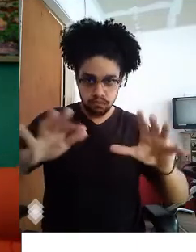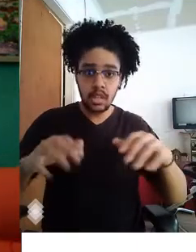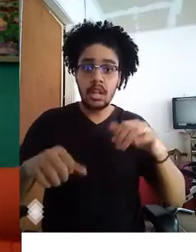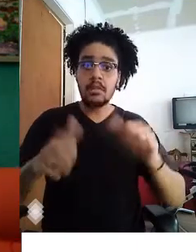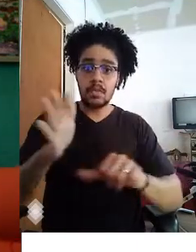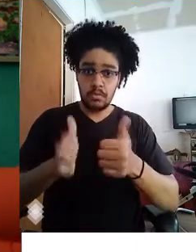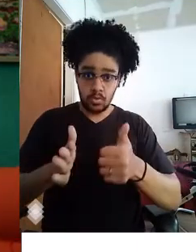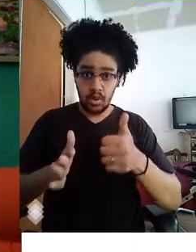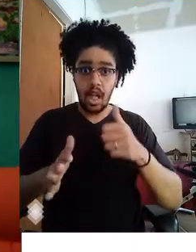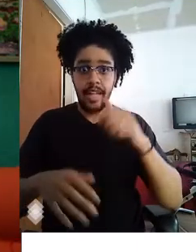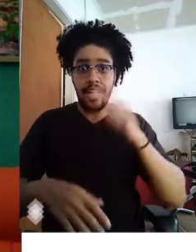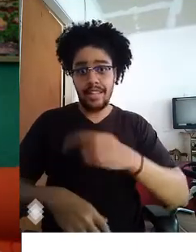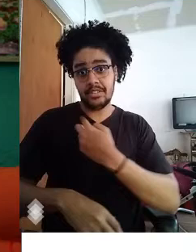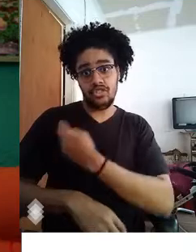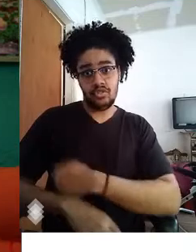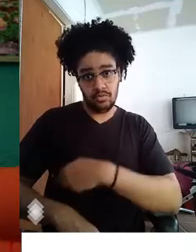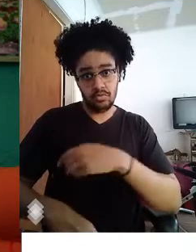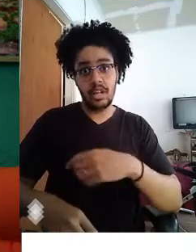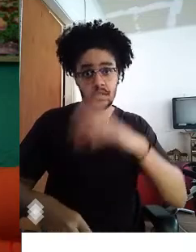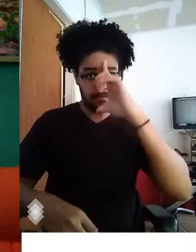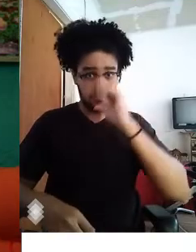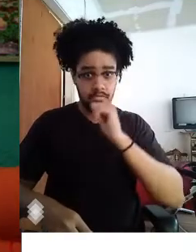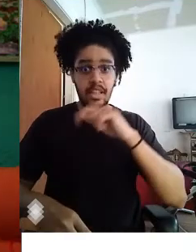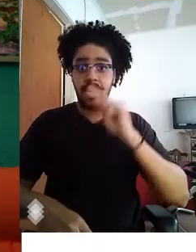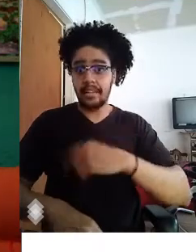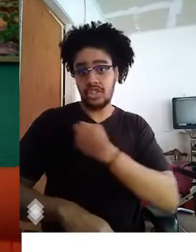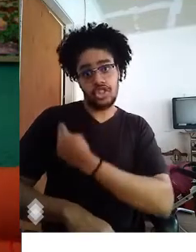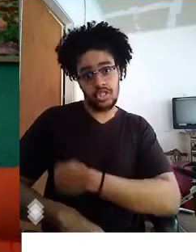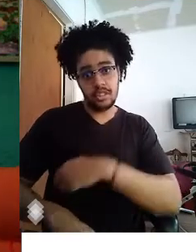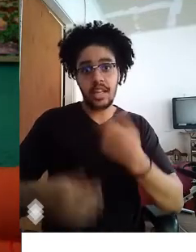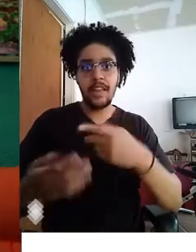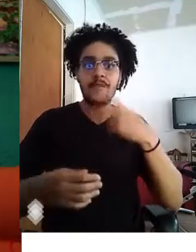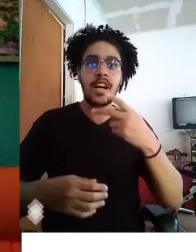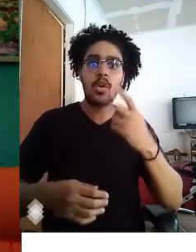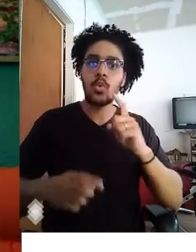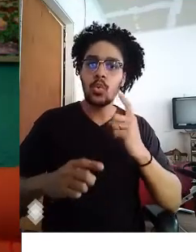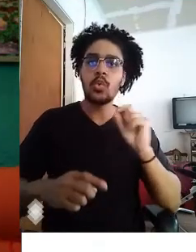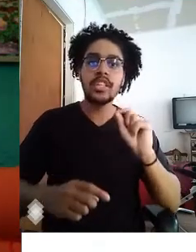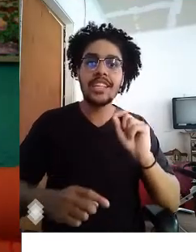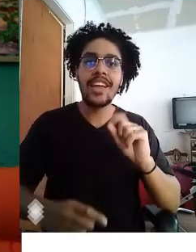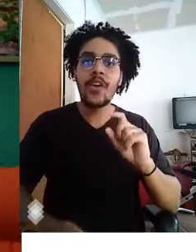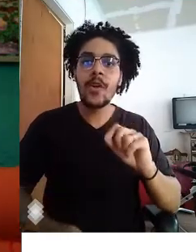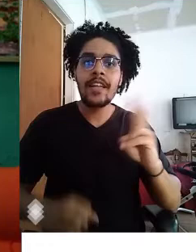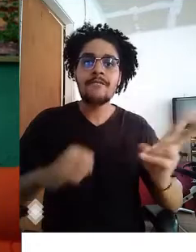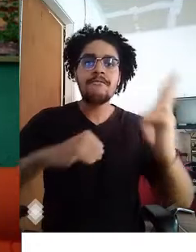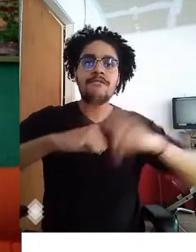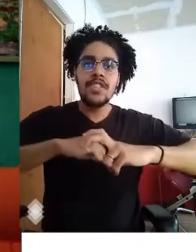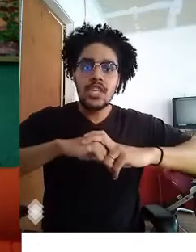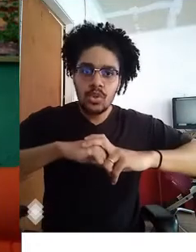uma epidemia, digamos assim, de proporções internacionais, tenha sido na China, para batizar como